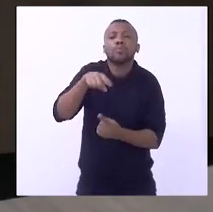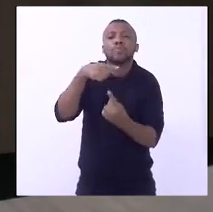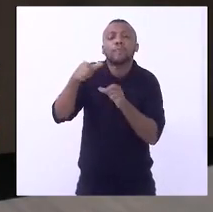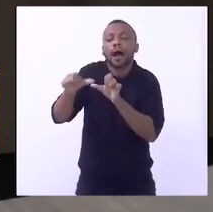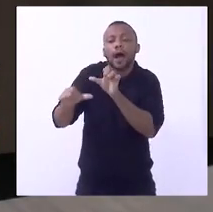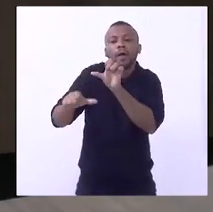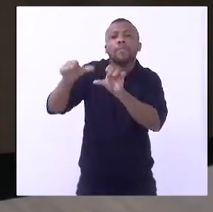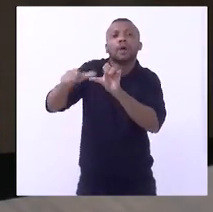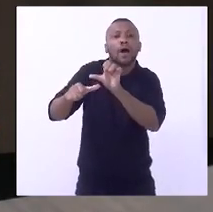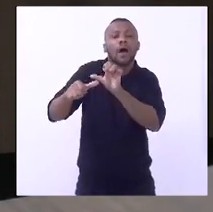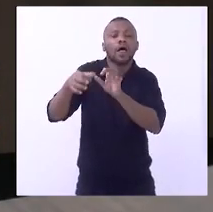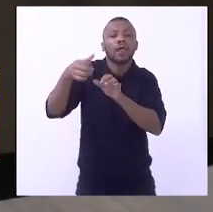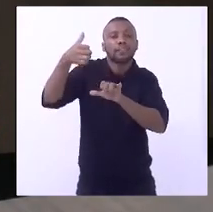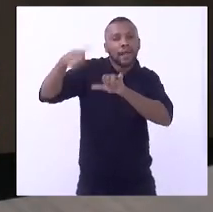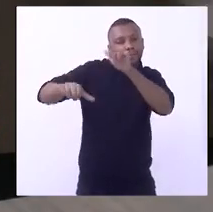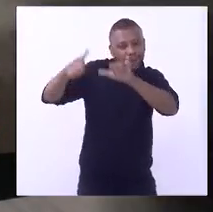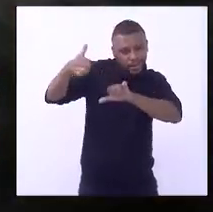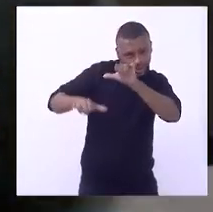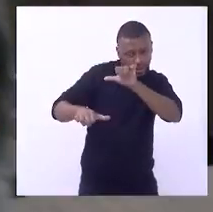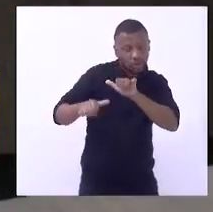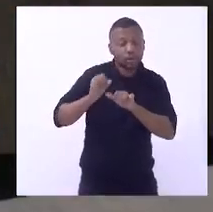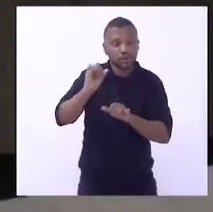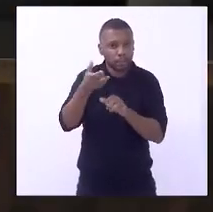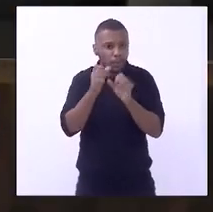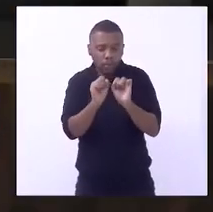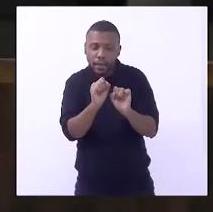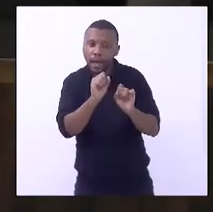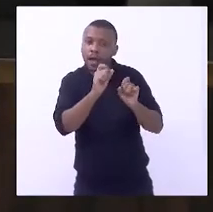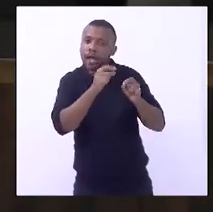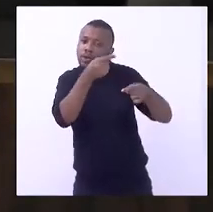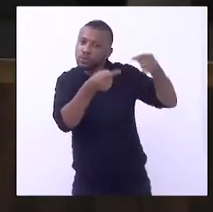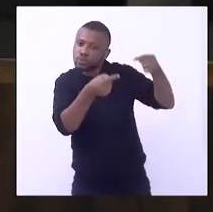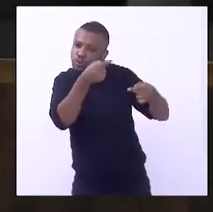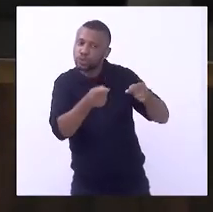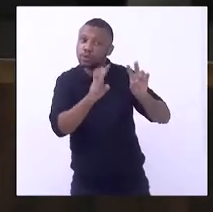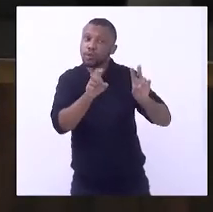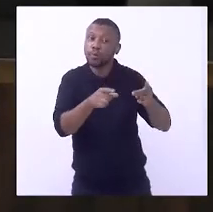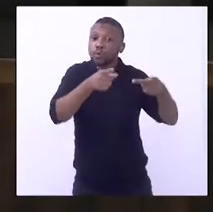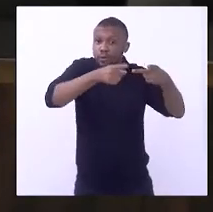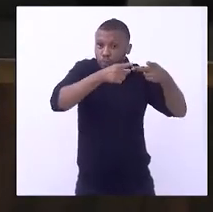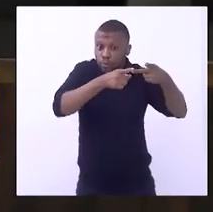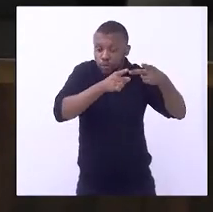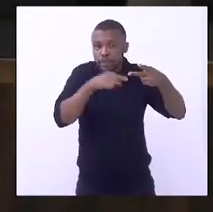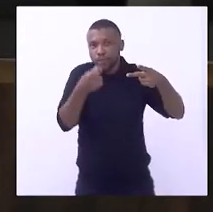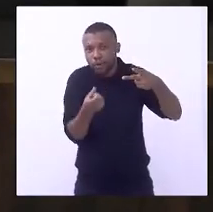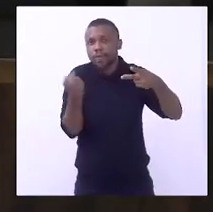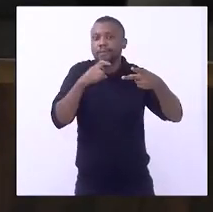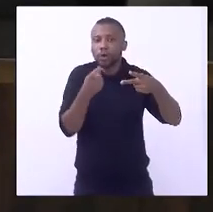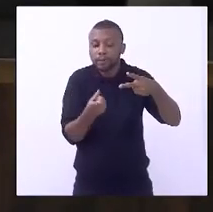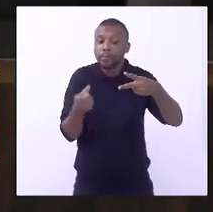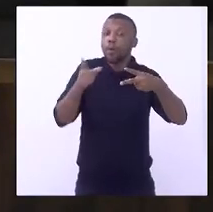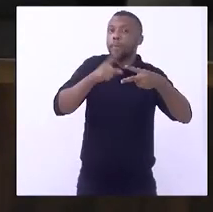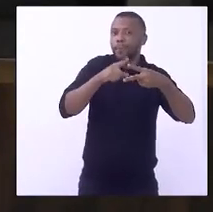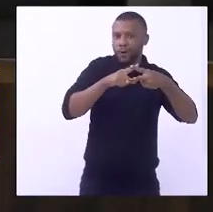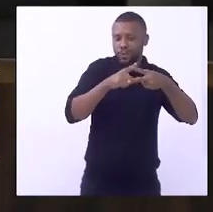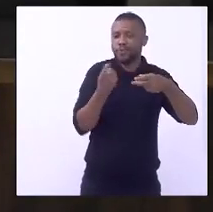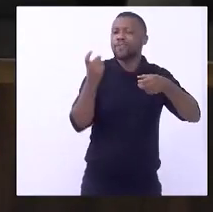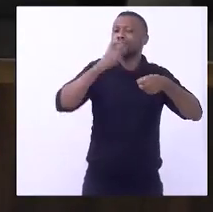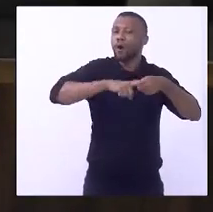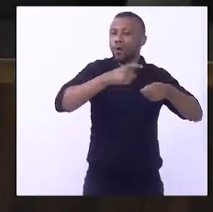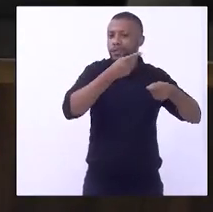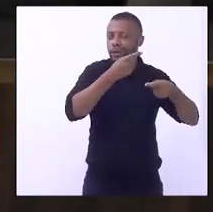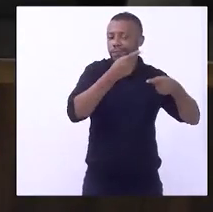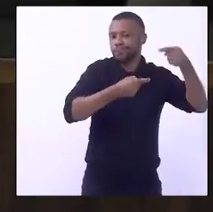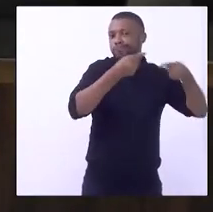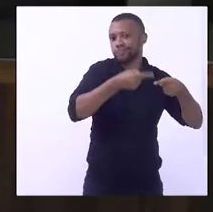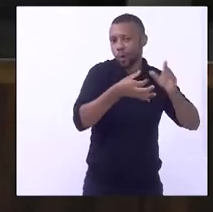Vossa Excelência puder fazer o segundo, voltamos logo em seguida. Eu vou adiantar, depois... Obrigado, presidente. Na volta a gente... Obrigado.